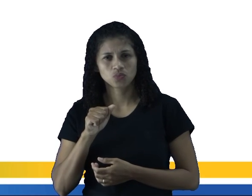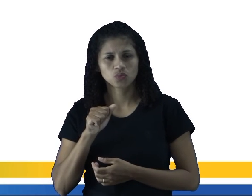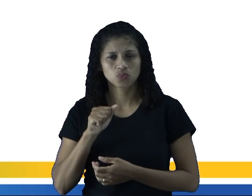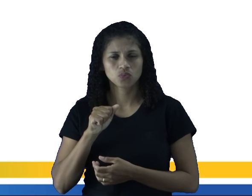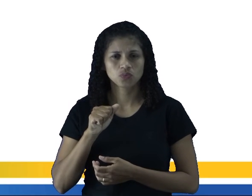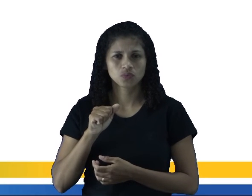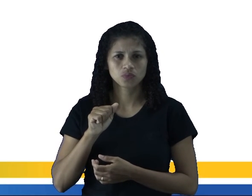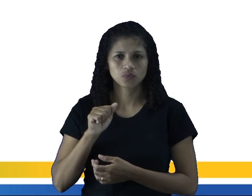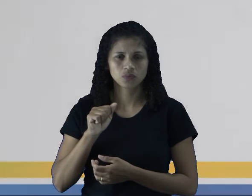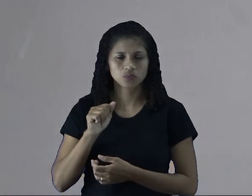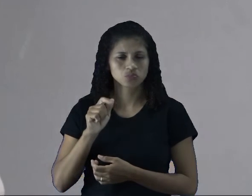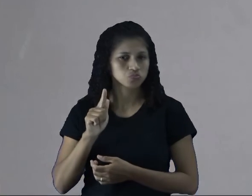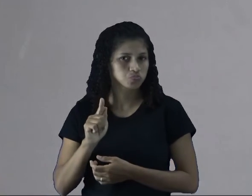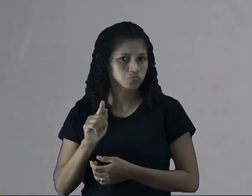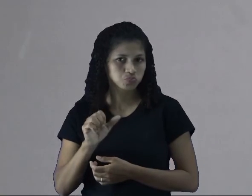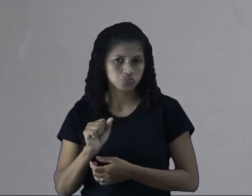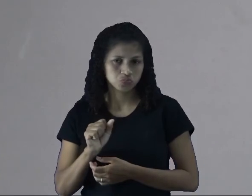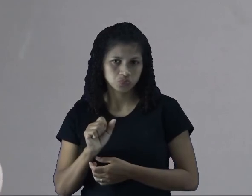nenhum outro